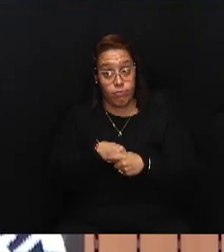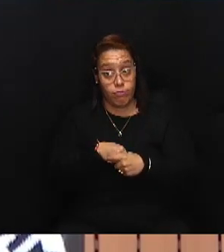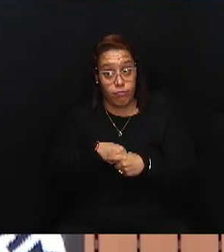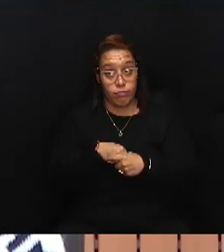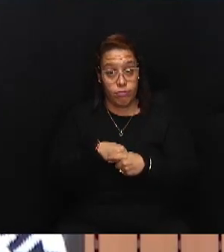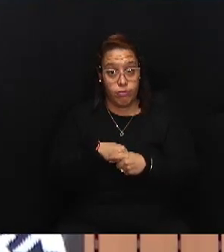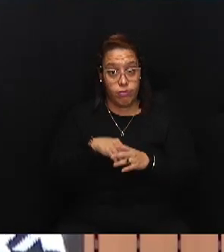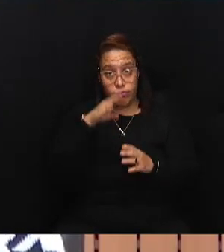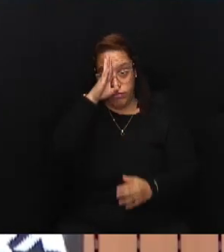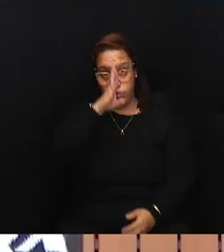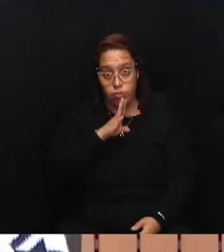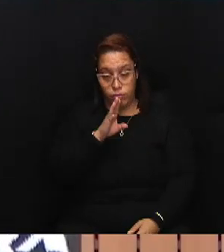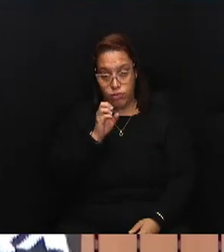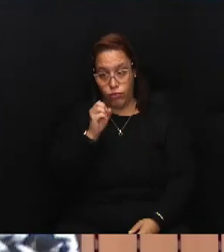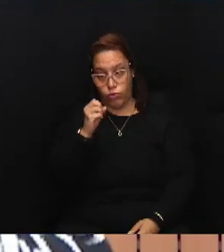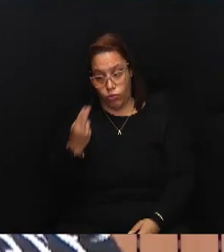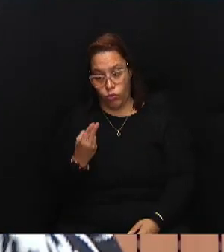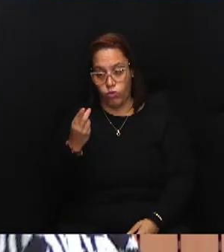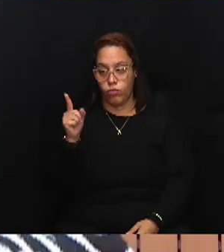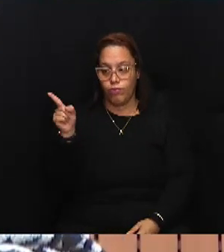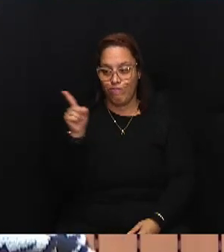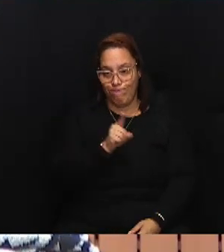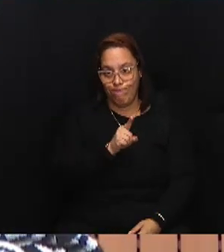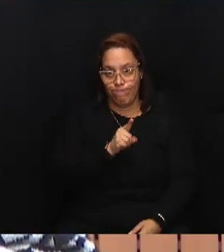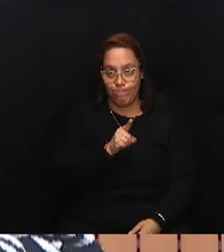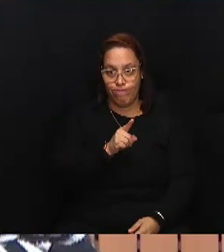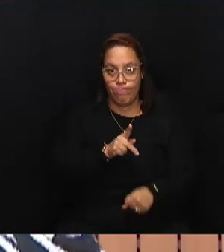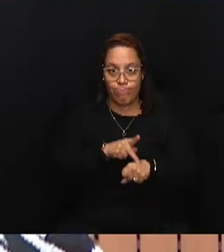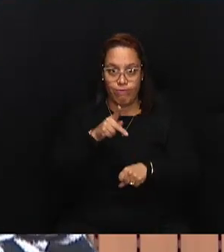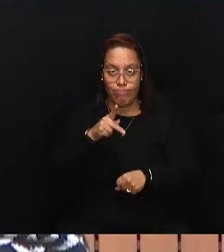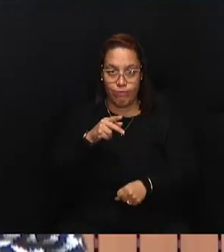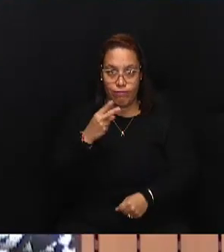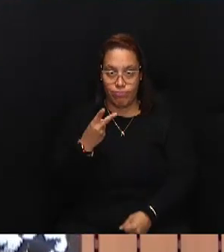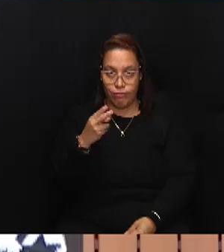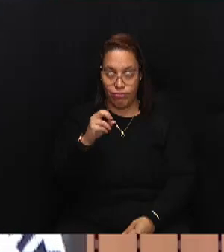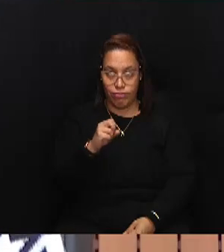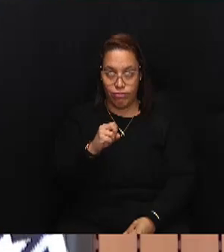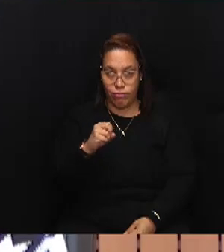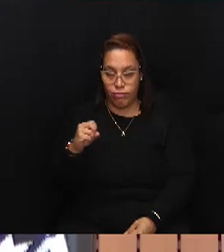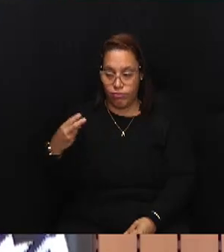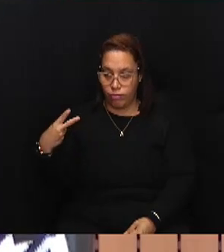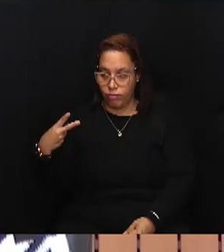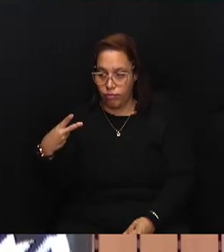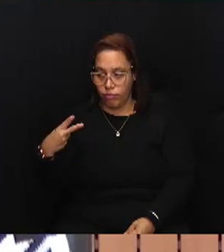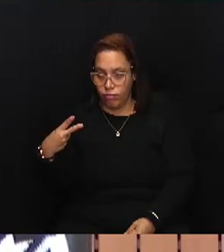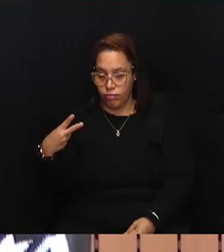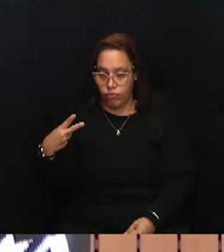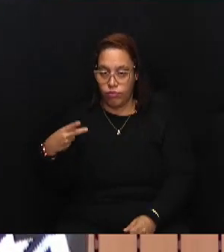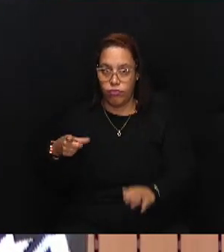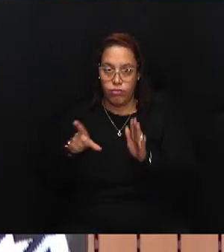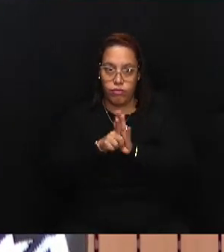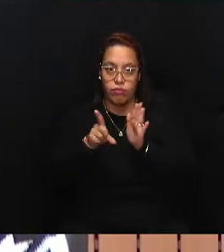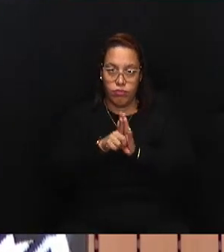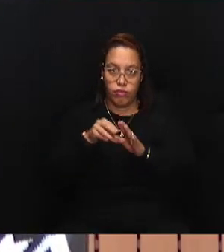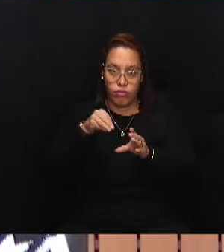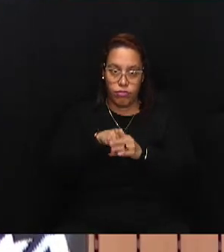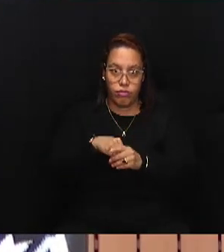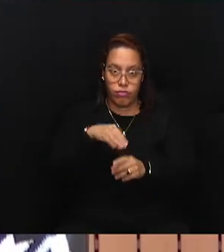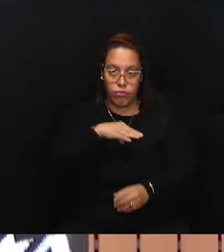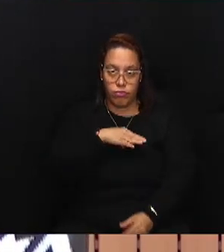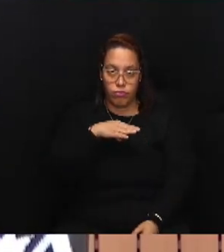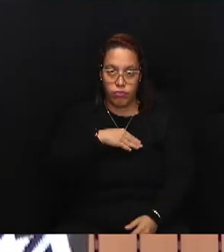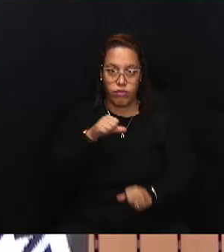a gratuidade ou não. E, após 2002, não houve nenhuma legislação dentro do município de Campinas